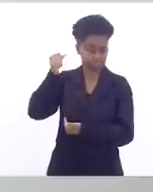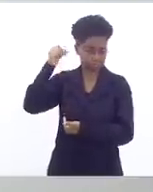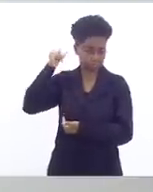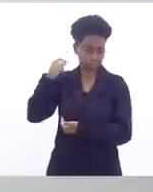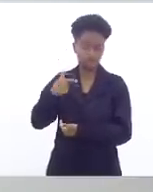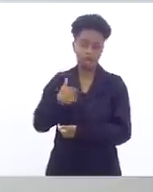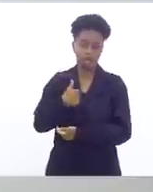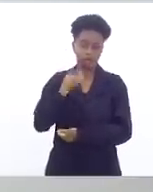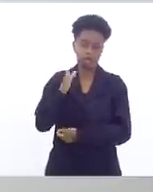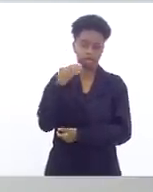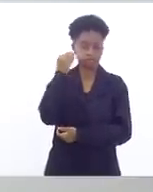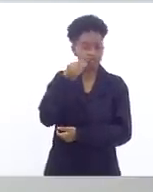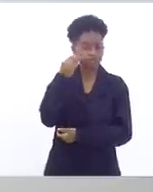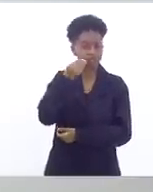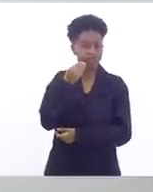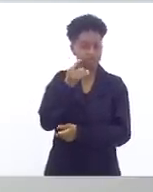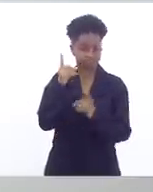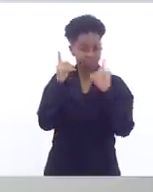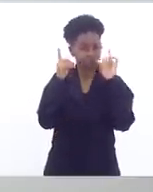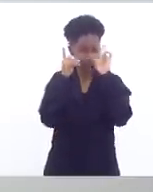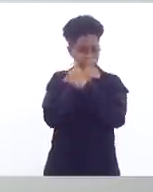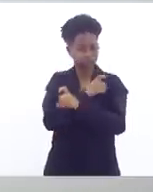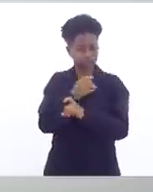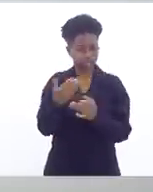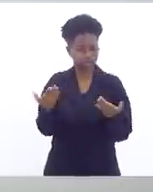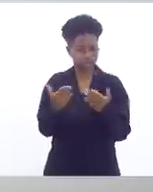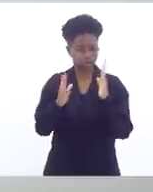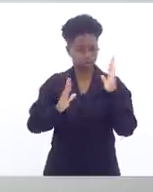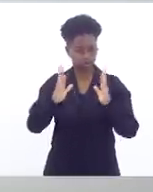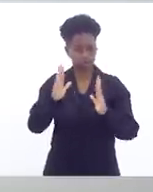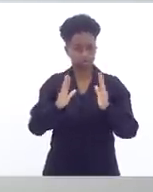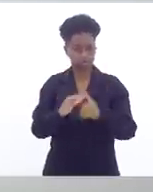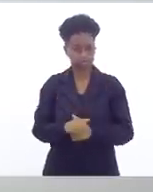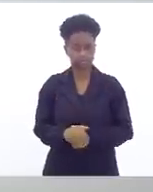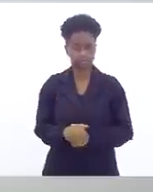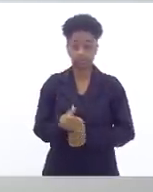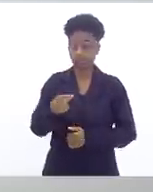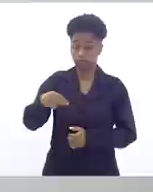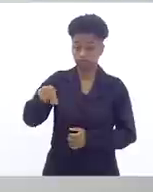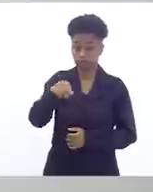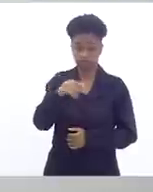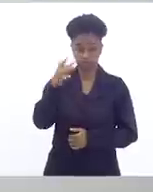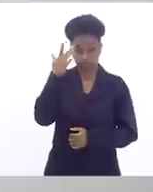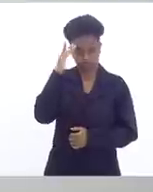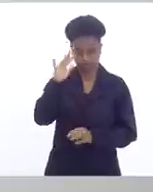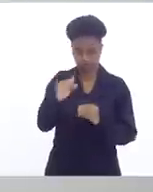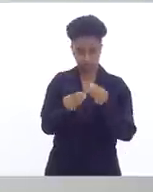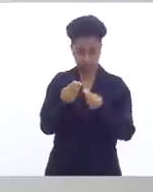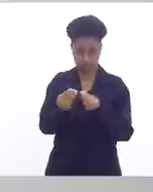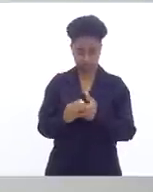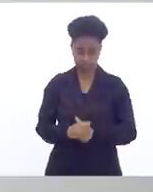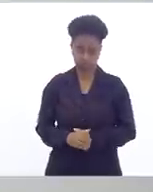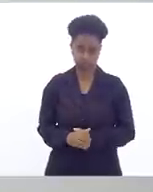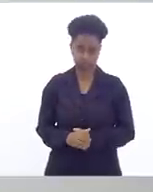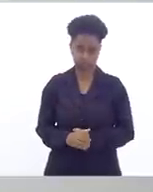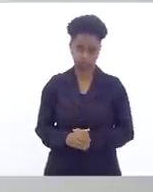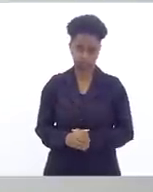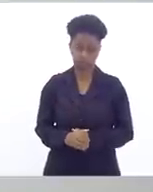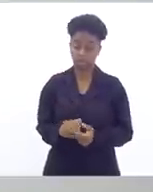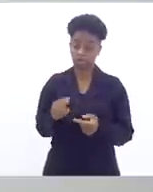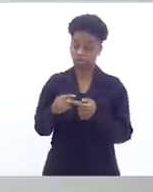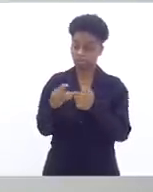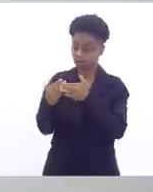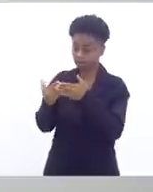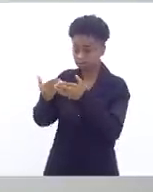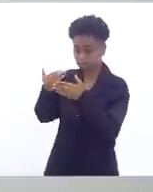vivenciado momentos muito difíceis muito e os senhores e as senhoras não tem noção há tempos atrás